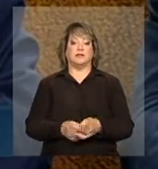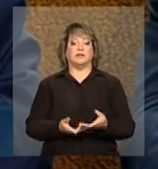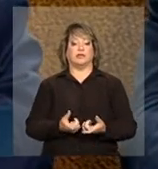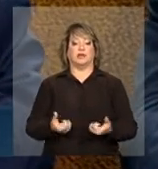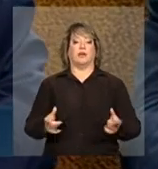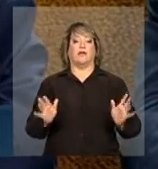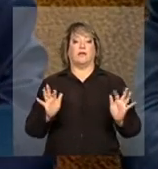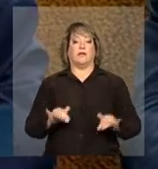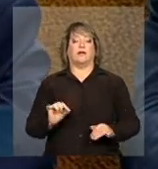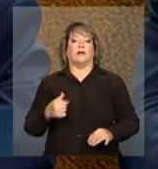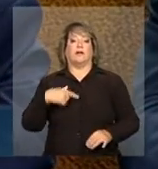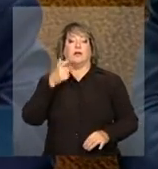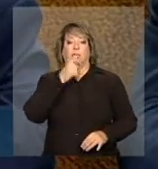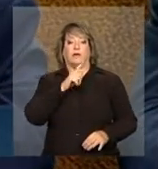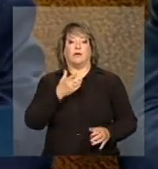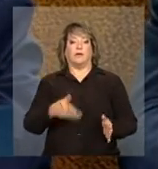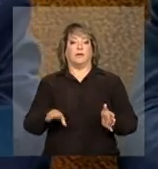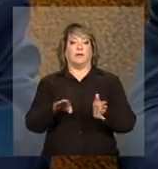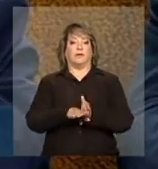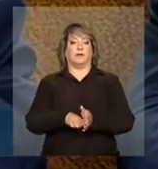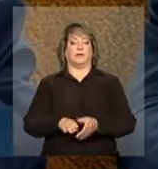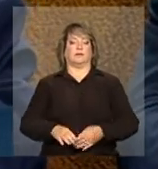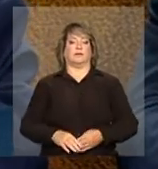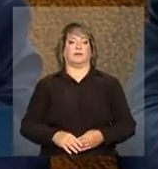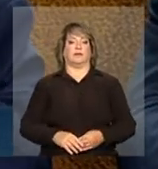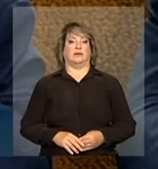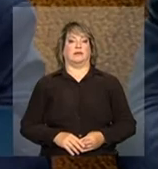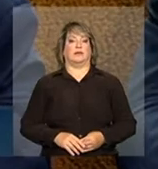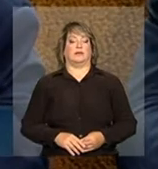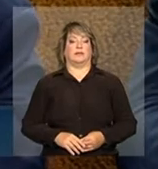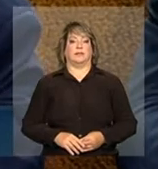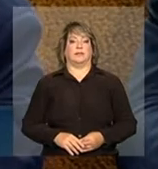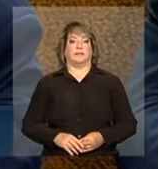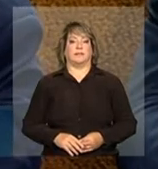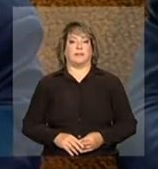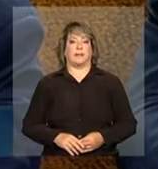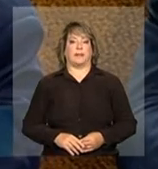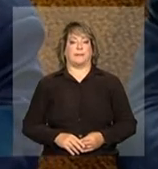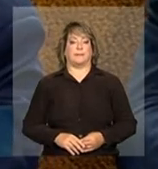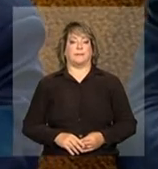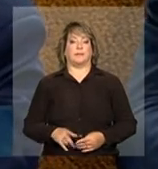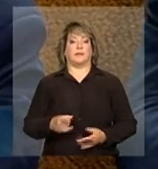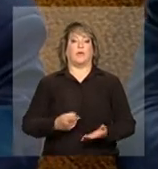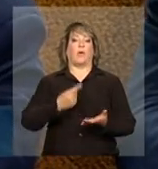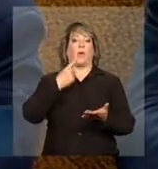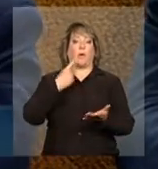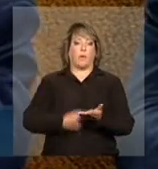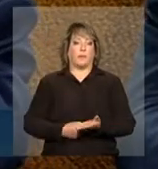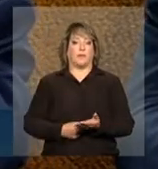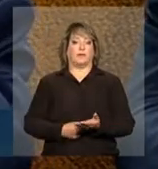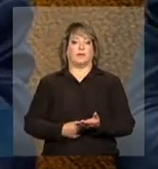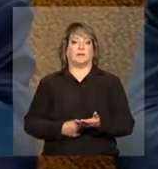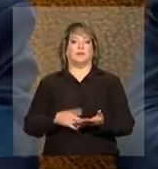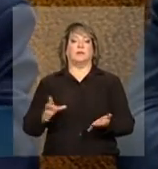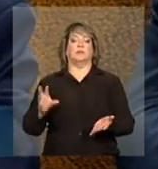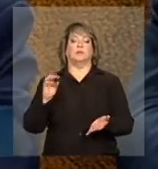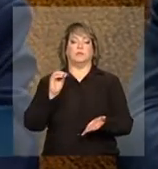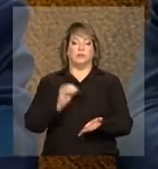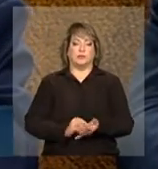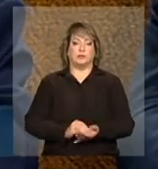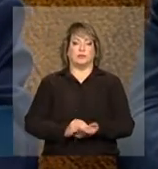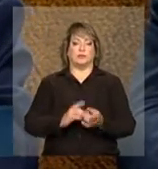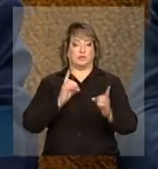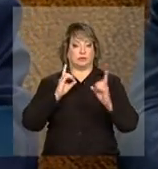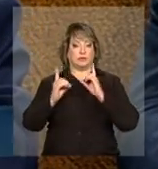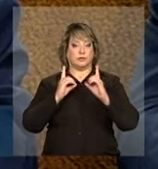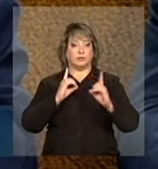né, chegamos, né, ao compromisso, né, de colocar em